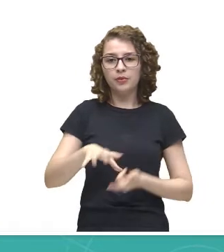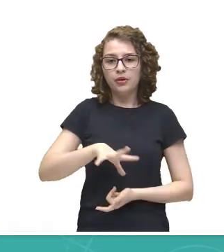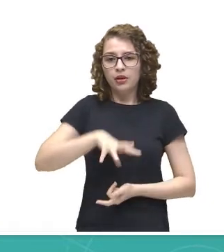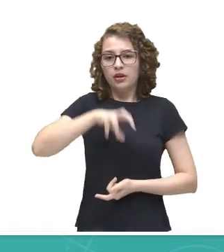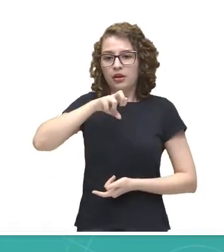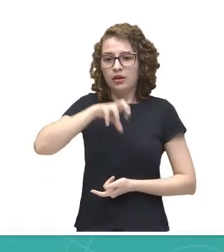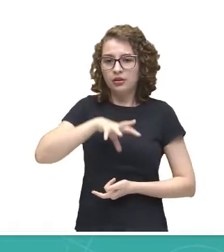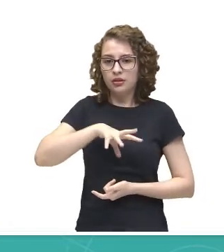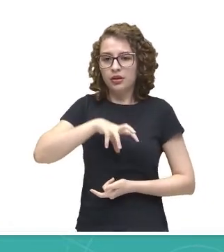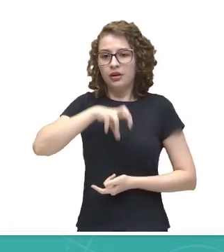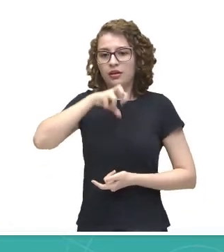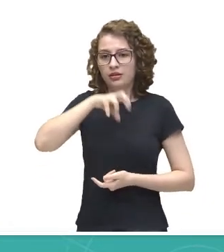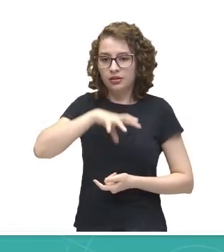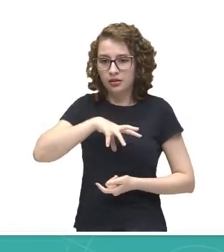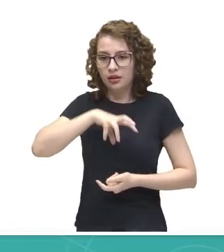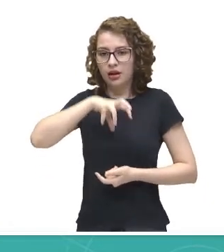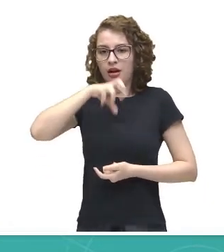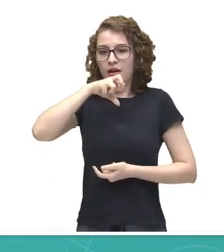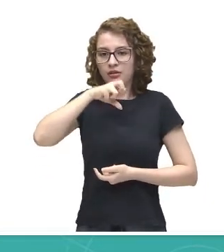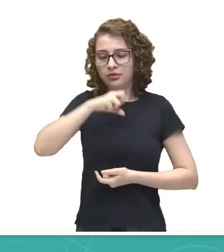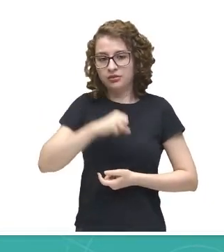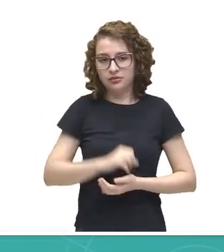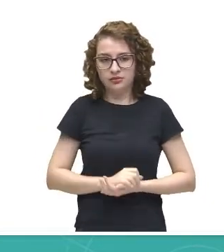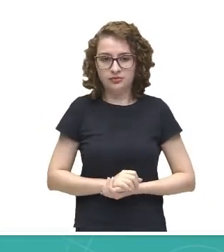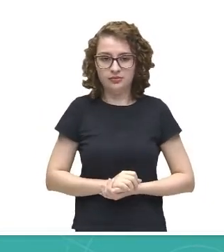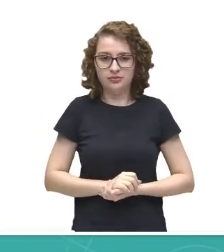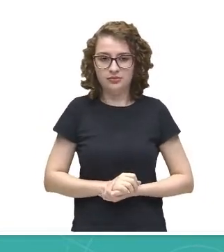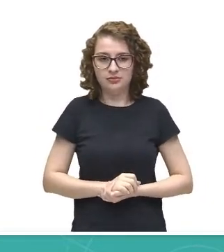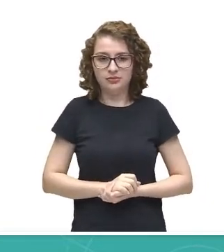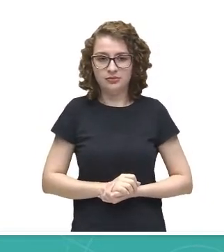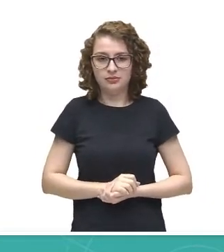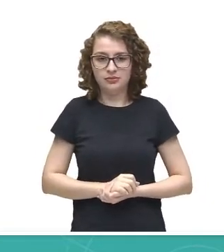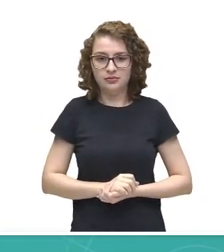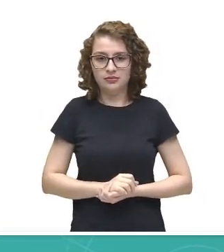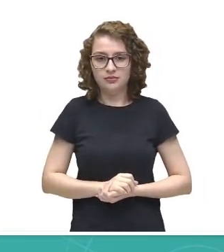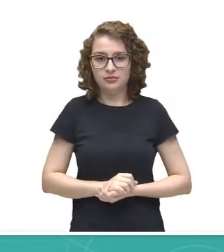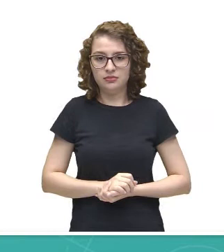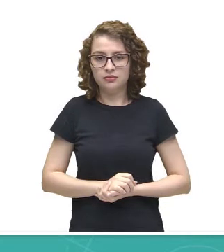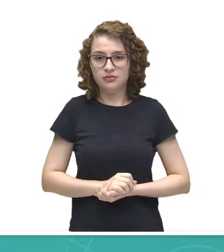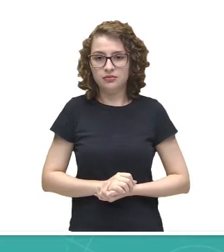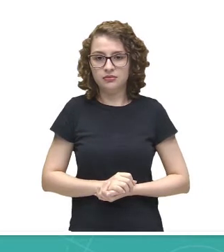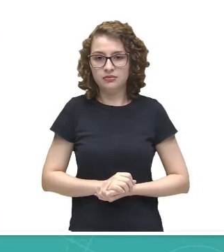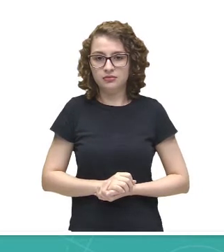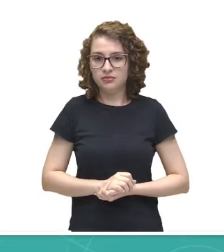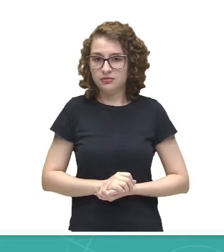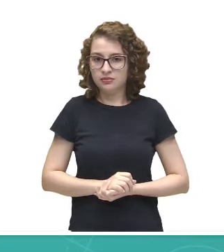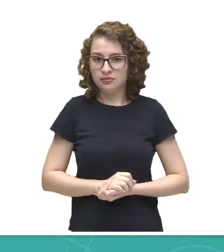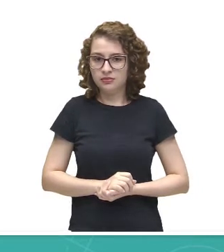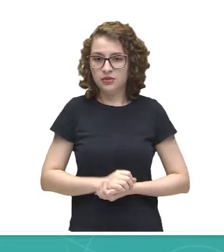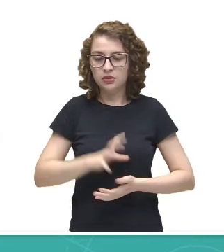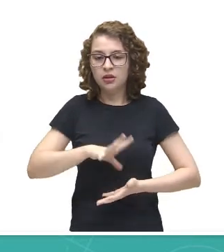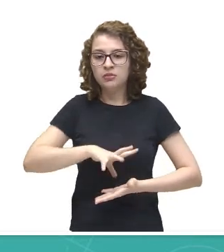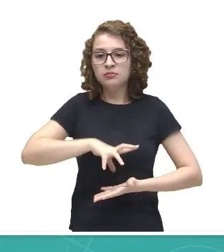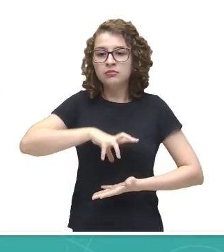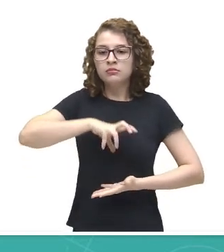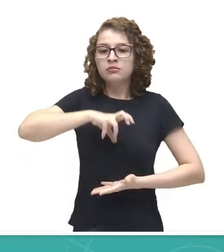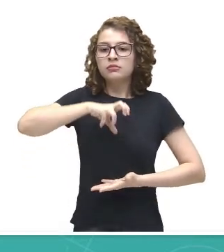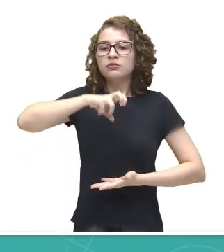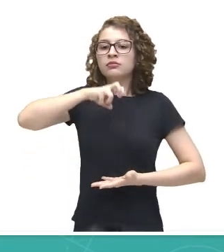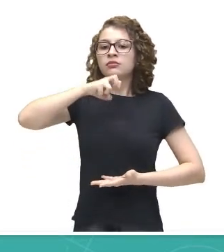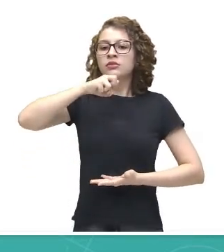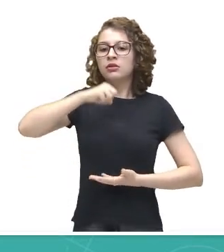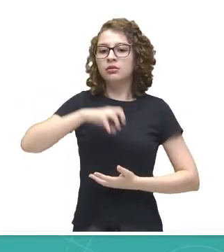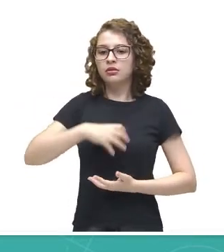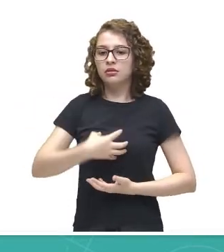do envelhecimento são as doenças respiratórias, que está relacionado a nossa respiração, como a